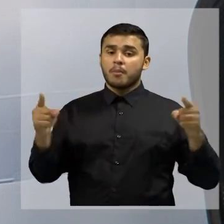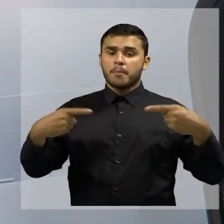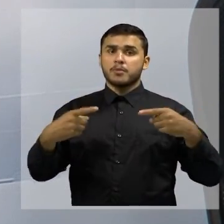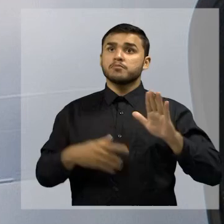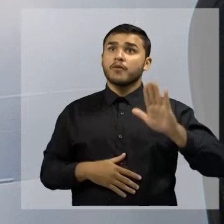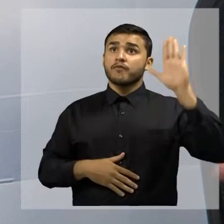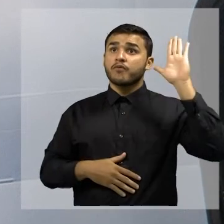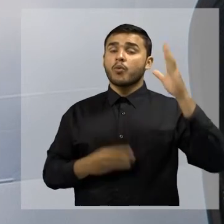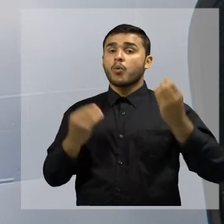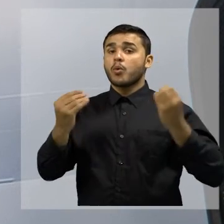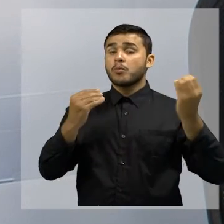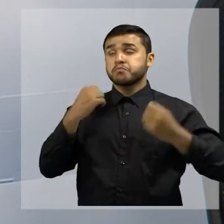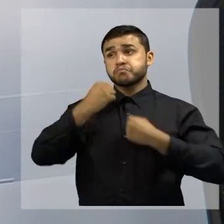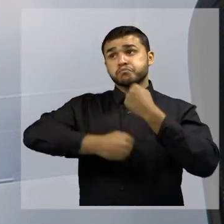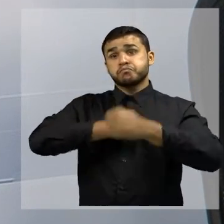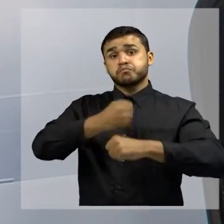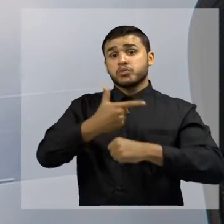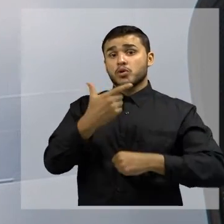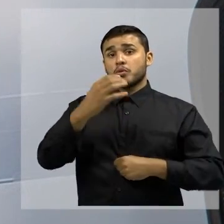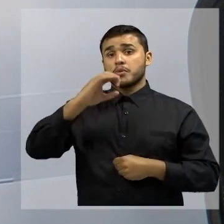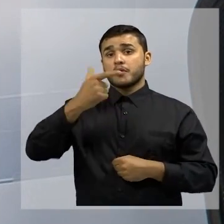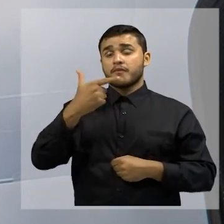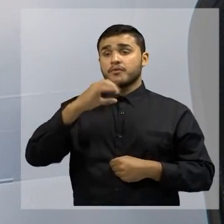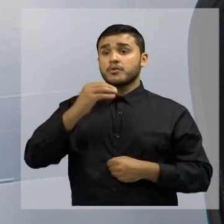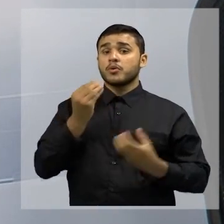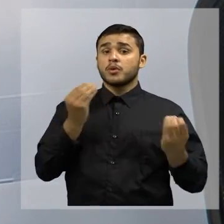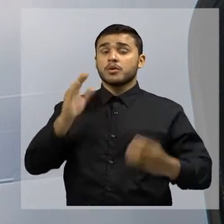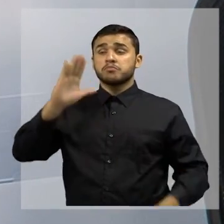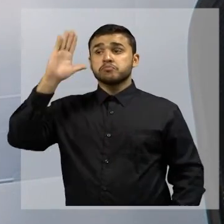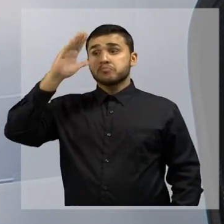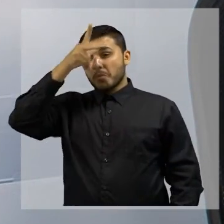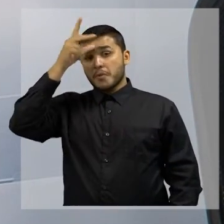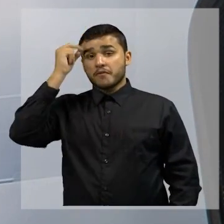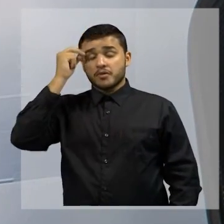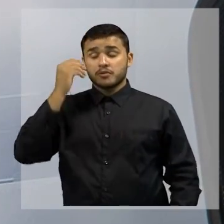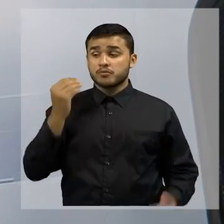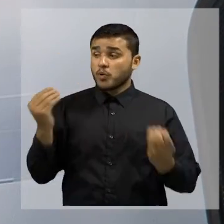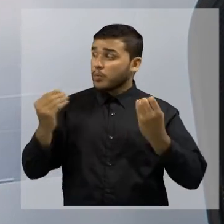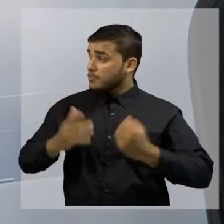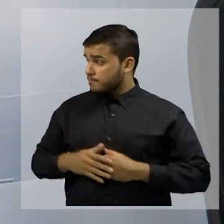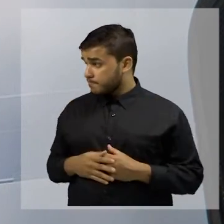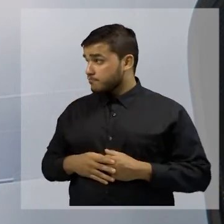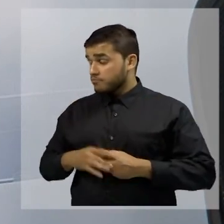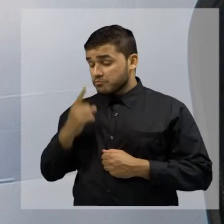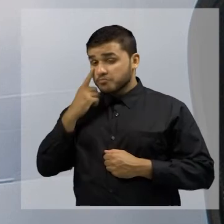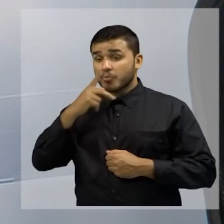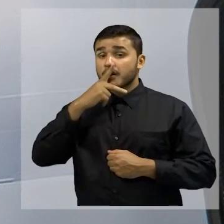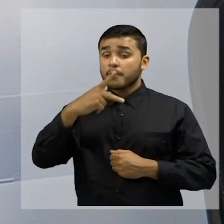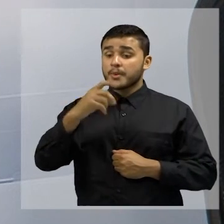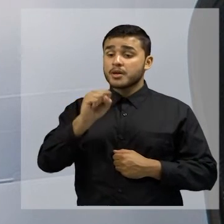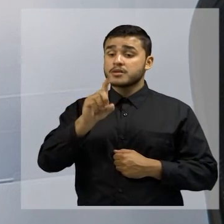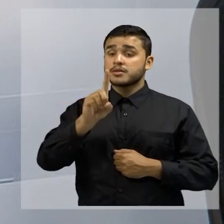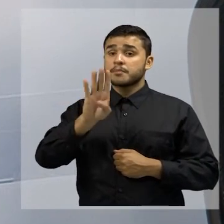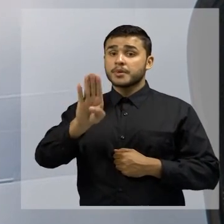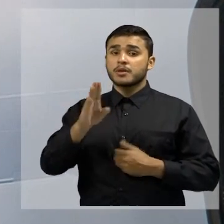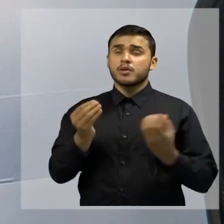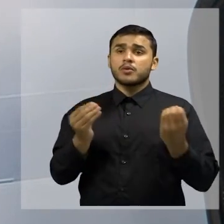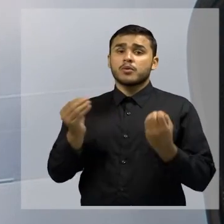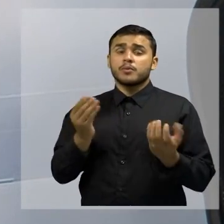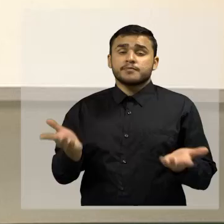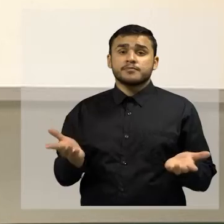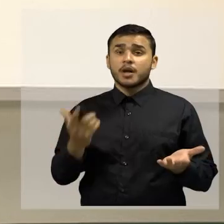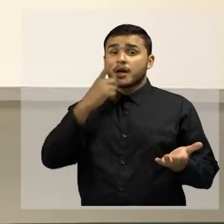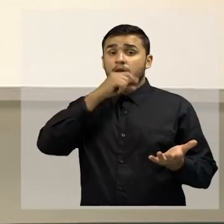E futuramente a gente vai discutir para onde vai o PSDB, agora tendo a nível nacional João Dória sob o